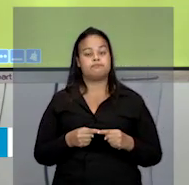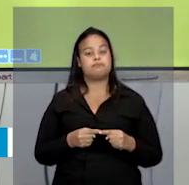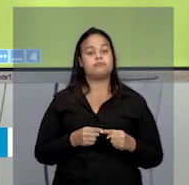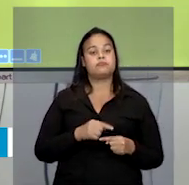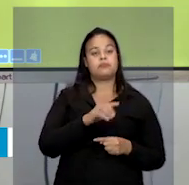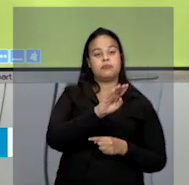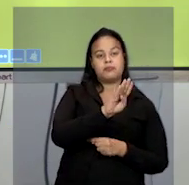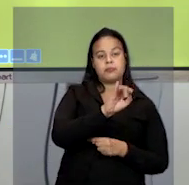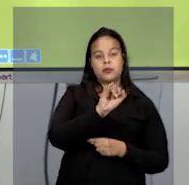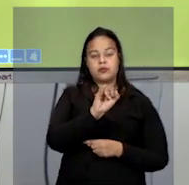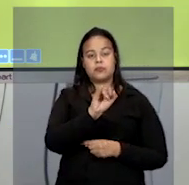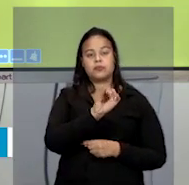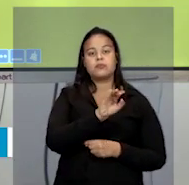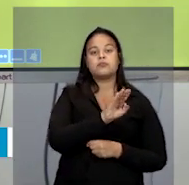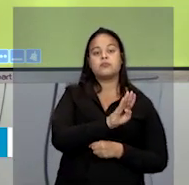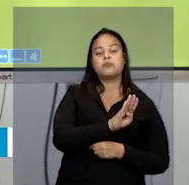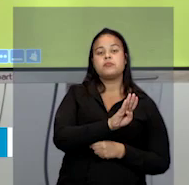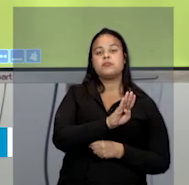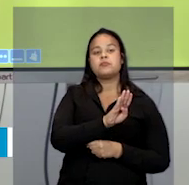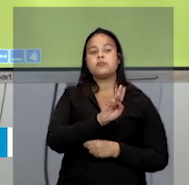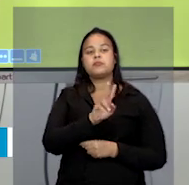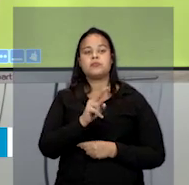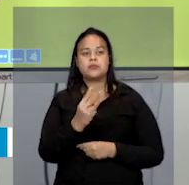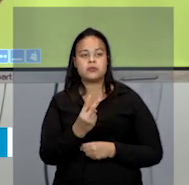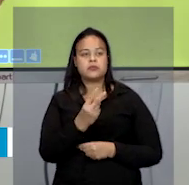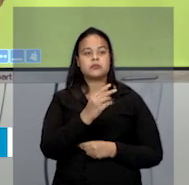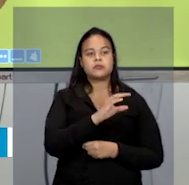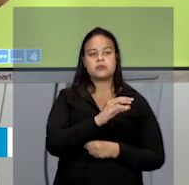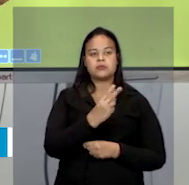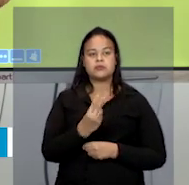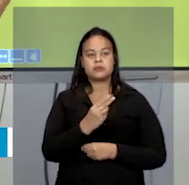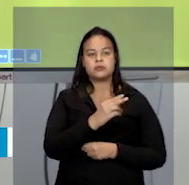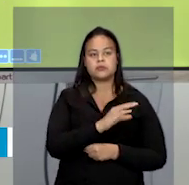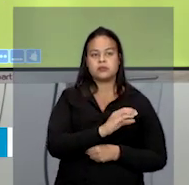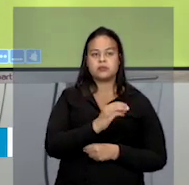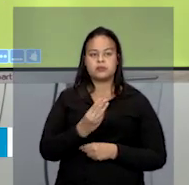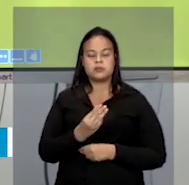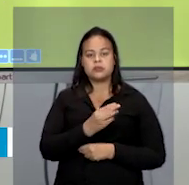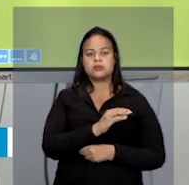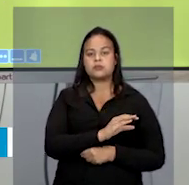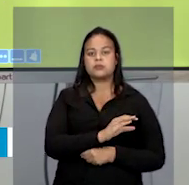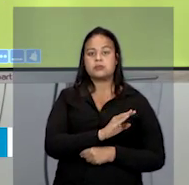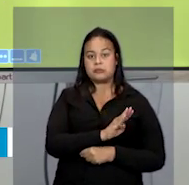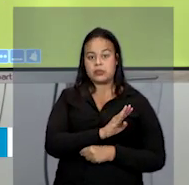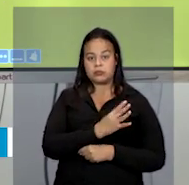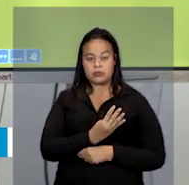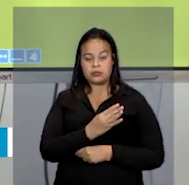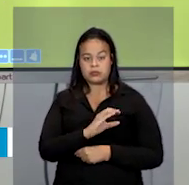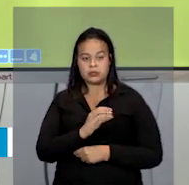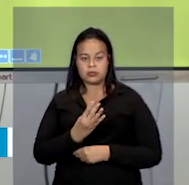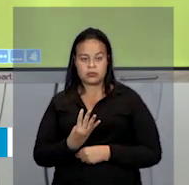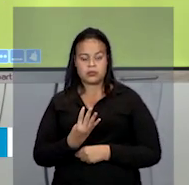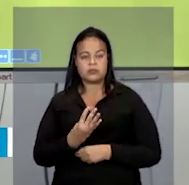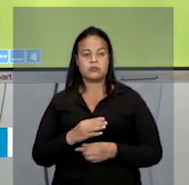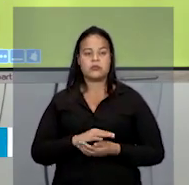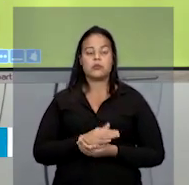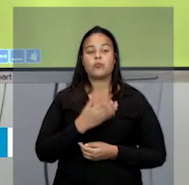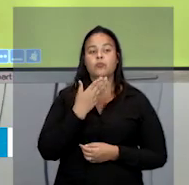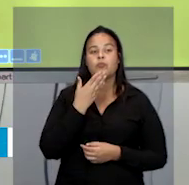B1, C1, B2, C2, B3, C3 e B4, C4. Com as